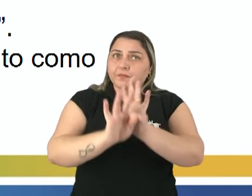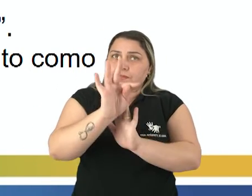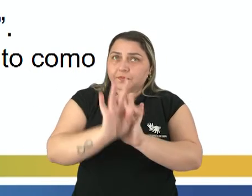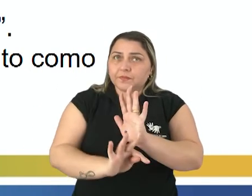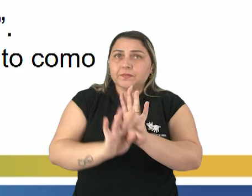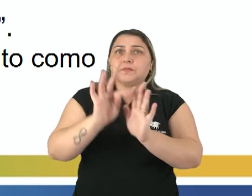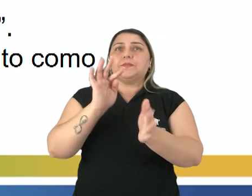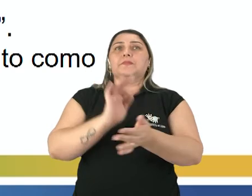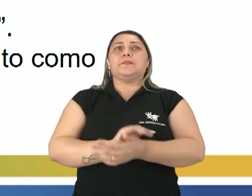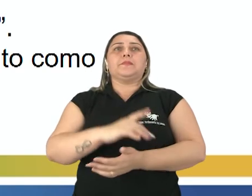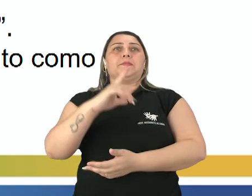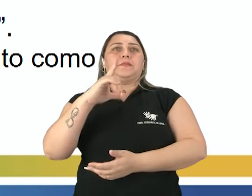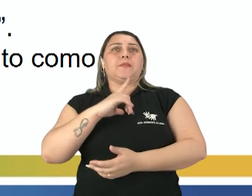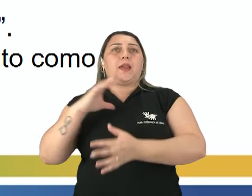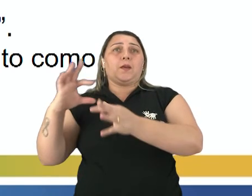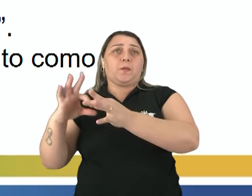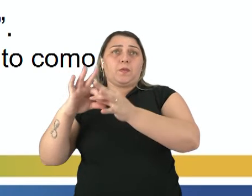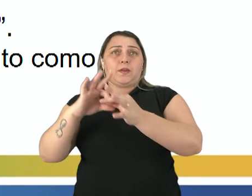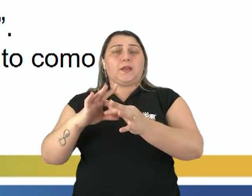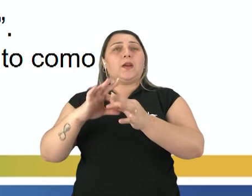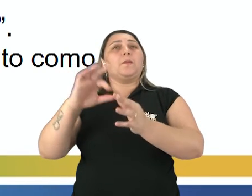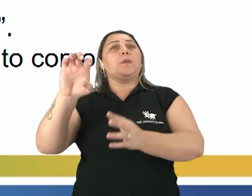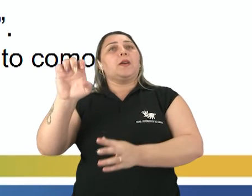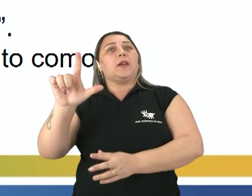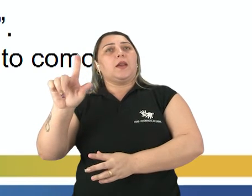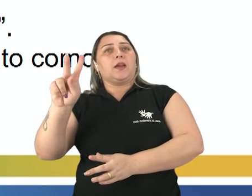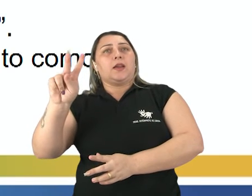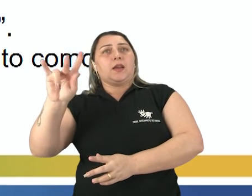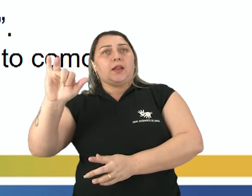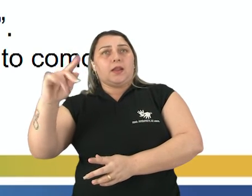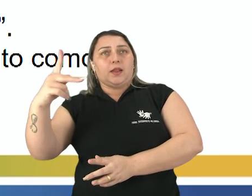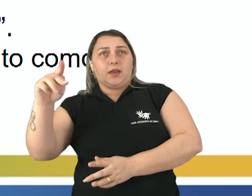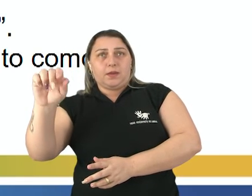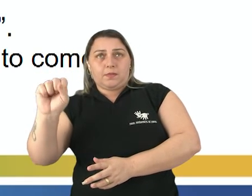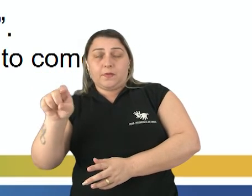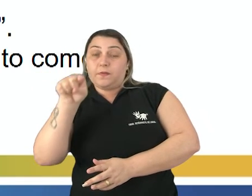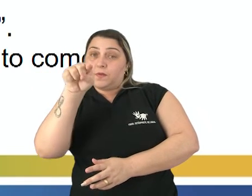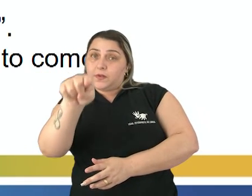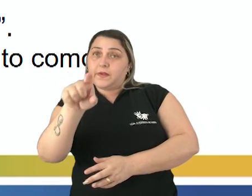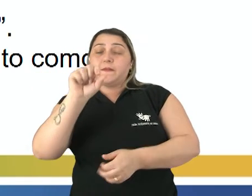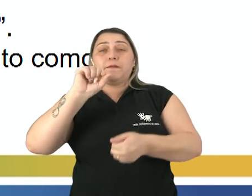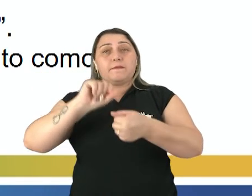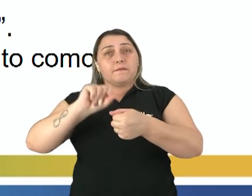Lembram que elipse é quando você faz, né, você